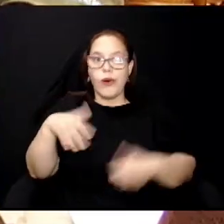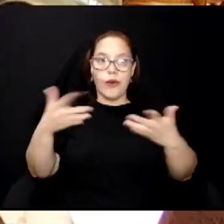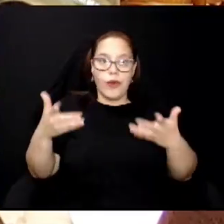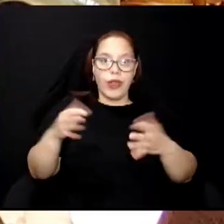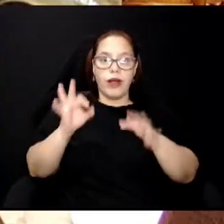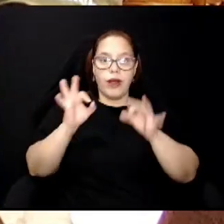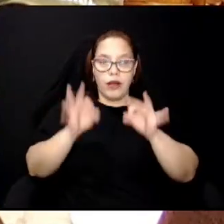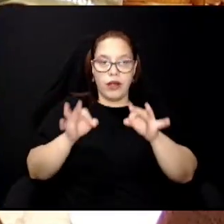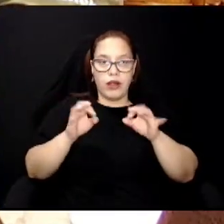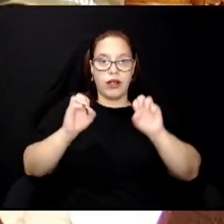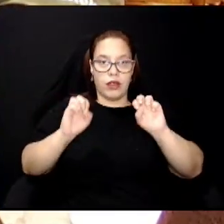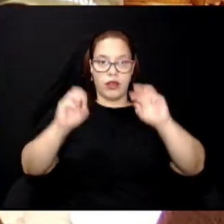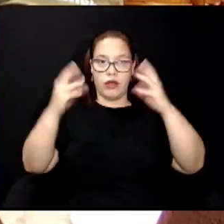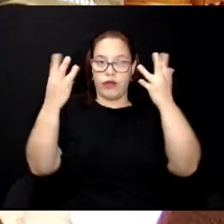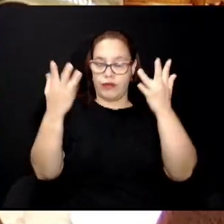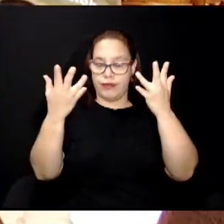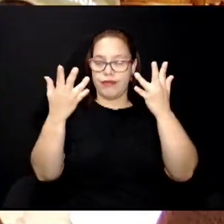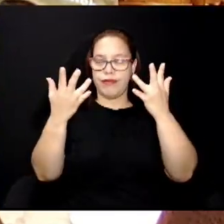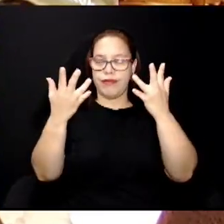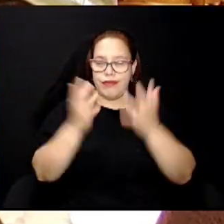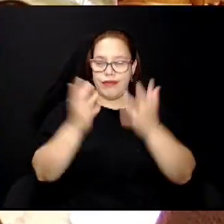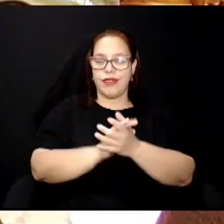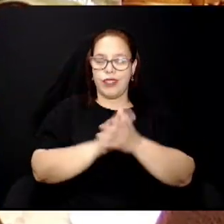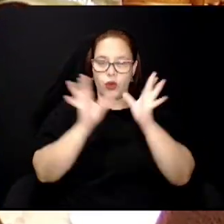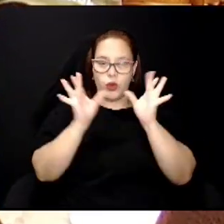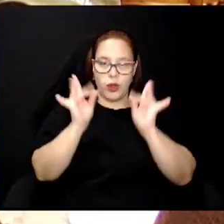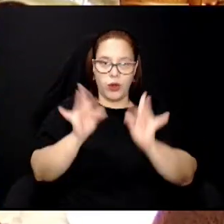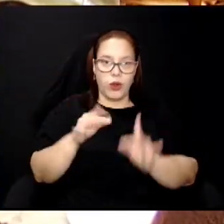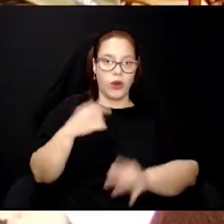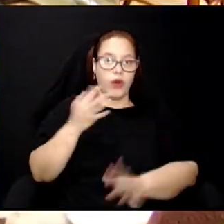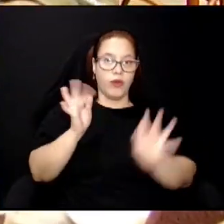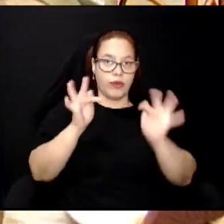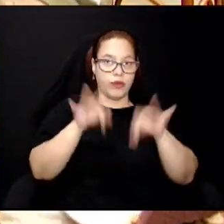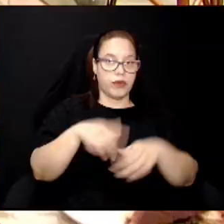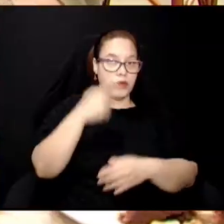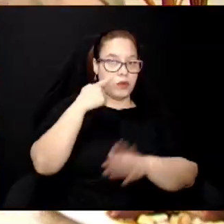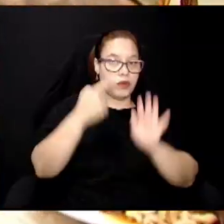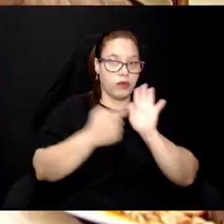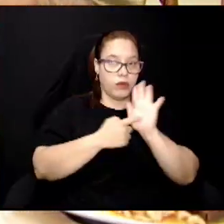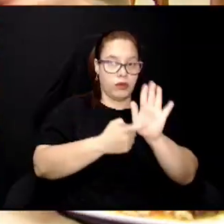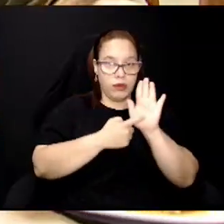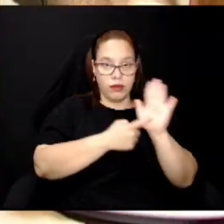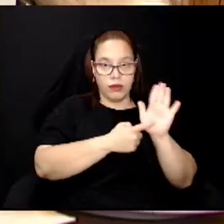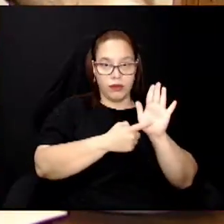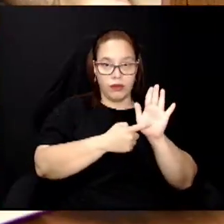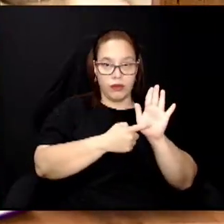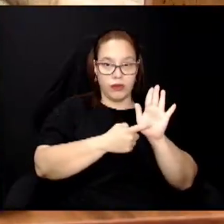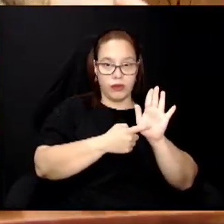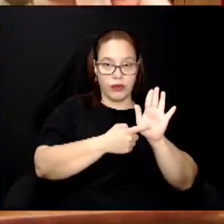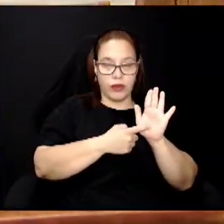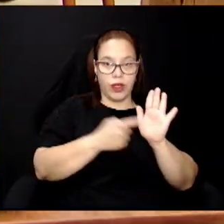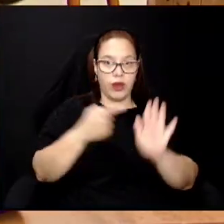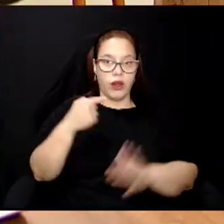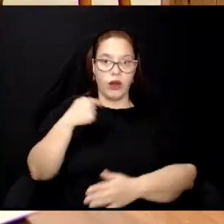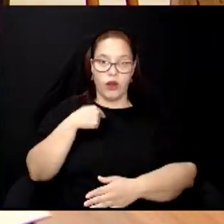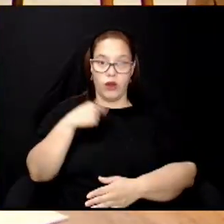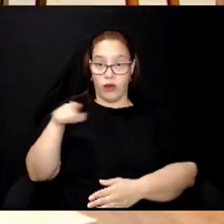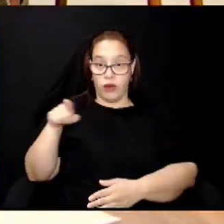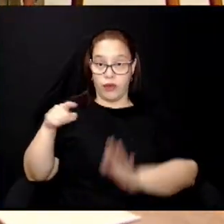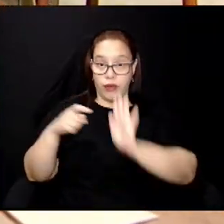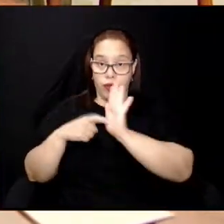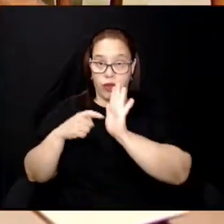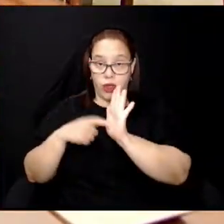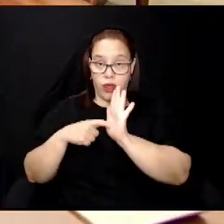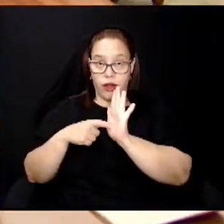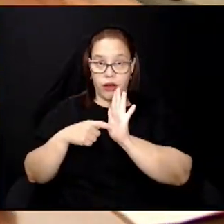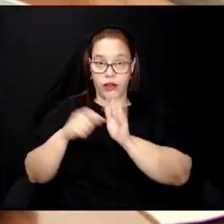festival bastante especial. Para a gente finalizar, vou mostrar a sobremesa aqui. Vamos lá. Essa daqui a gente fez uma